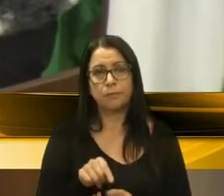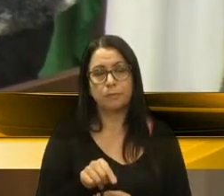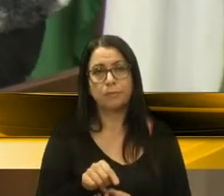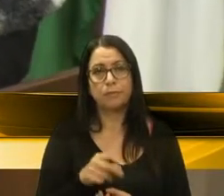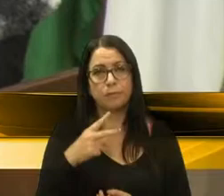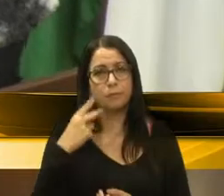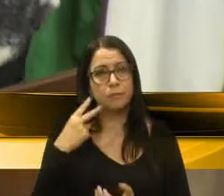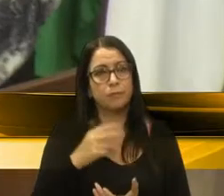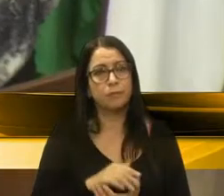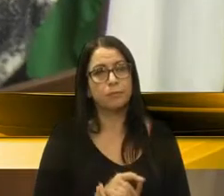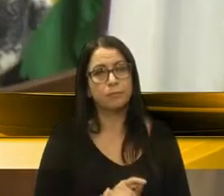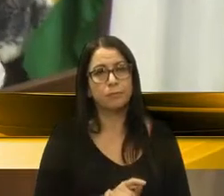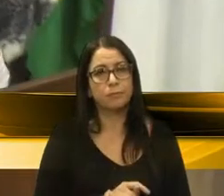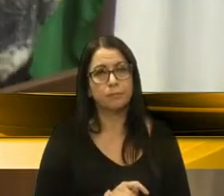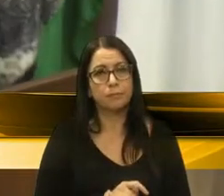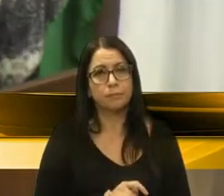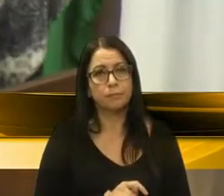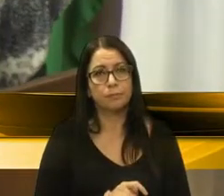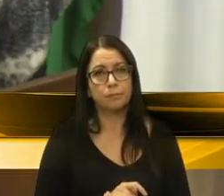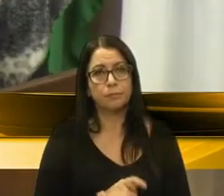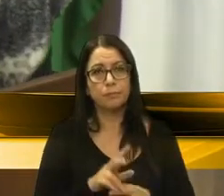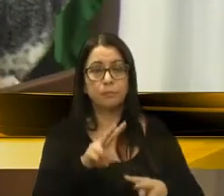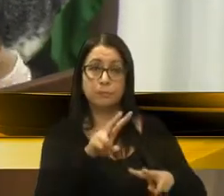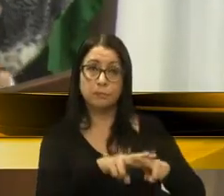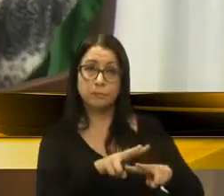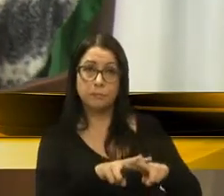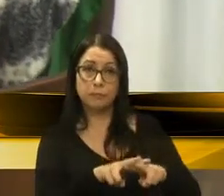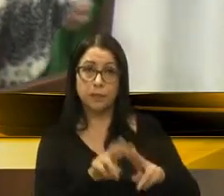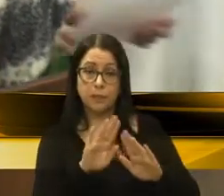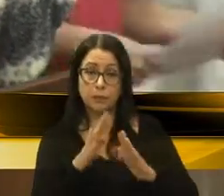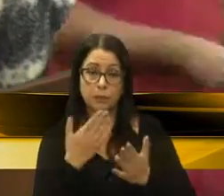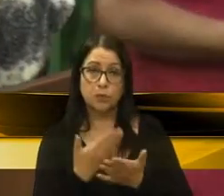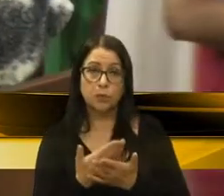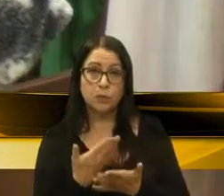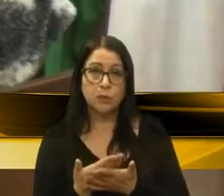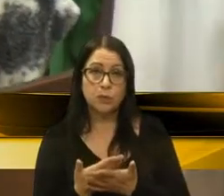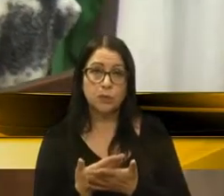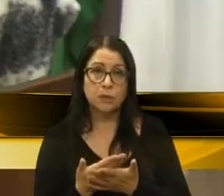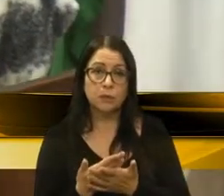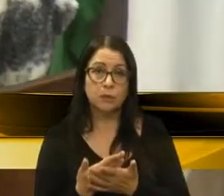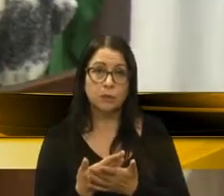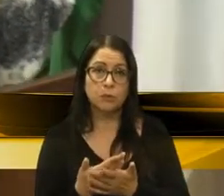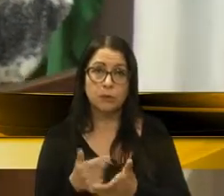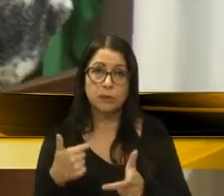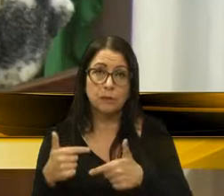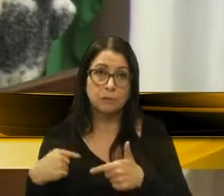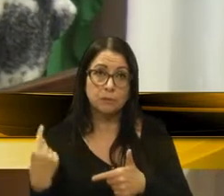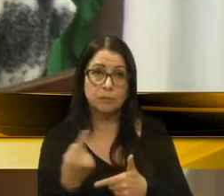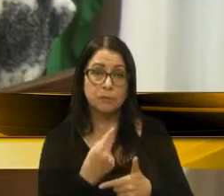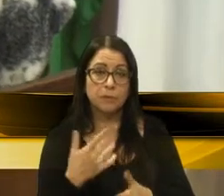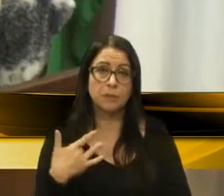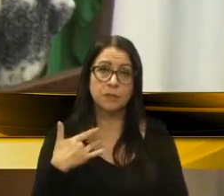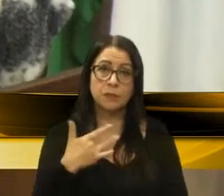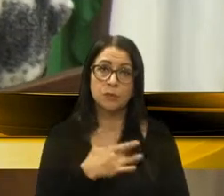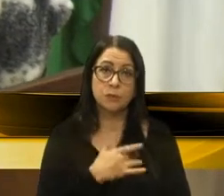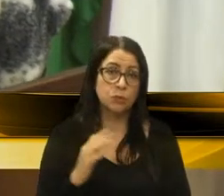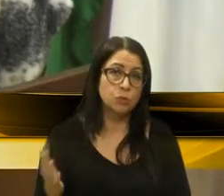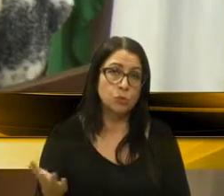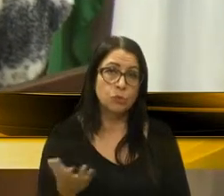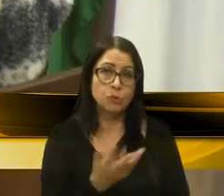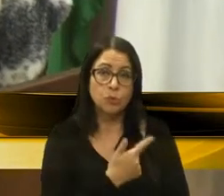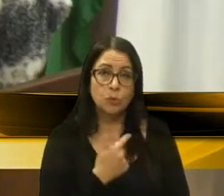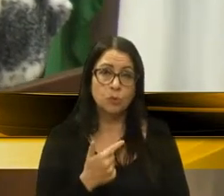isso, vereador. A carceragem, as escolas, os serviços de saúde, todos